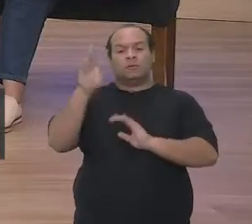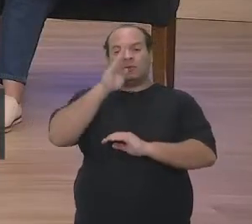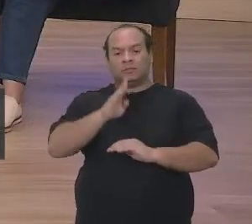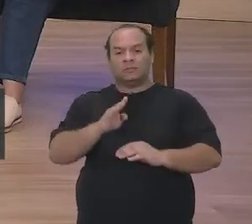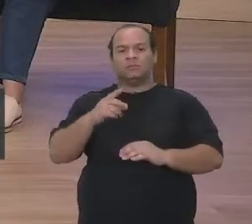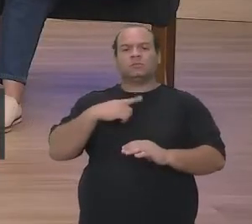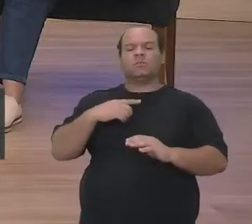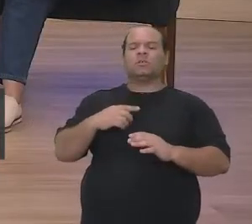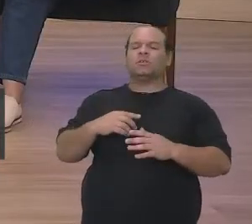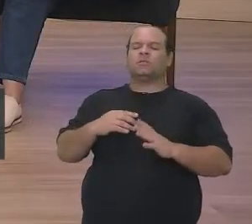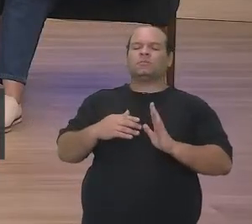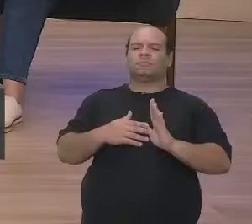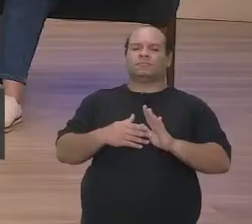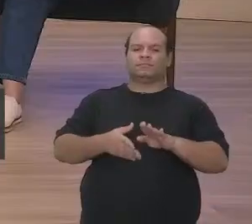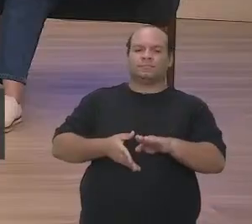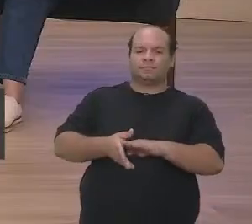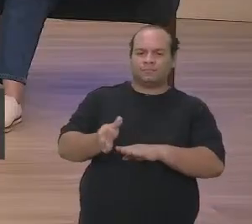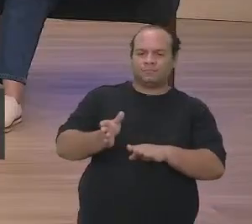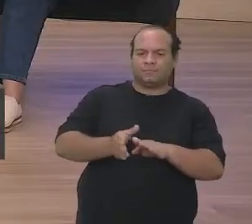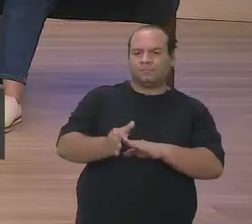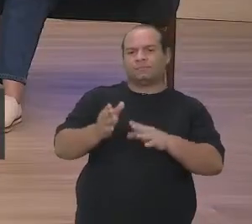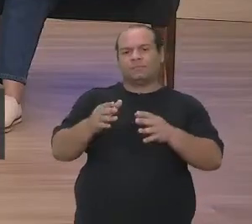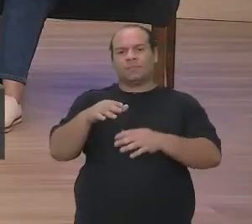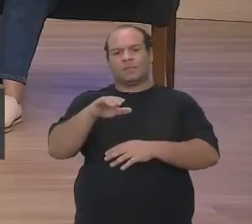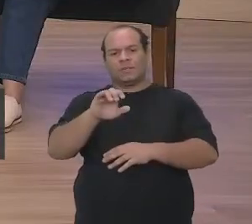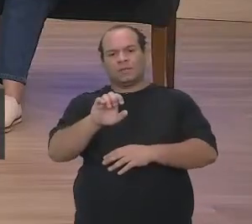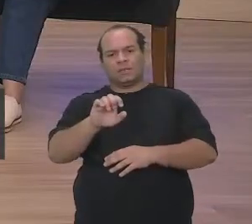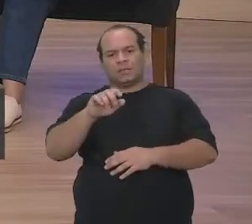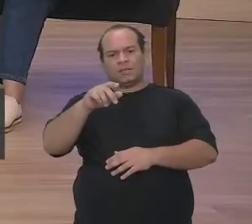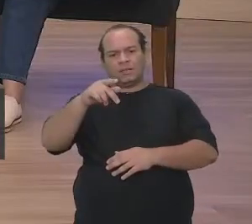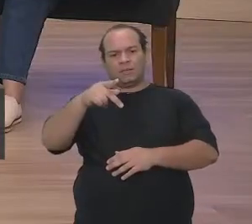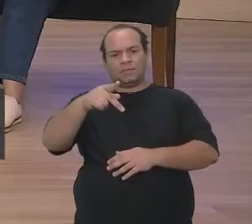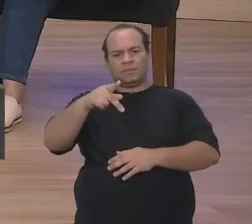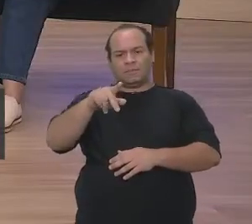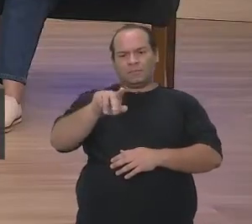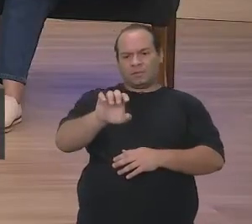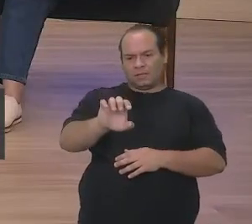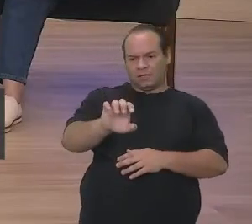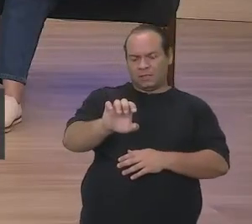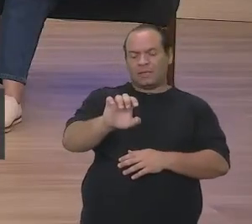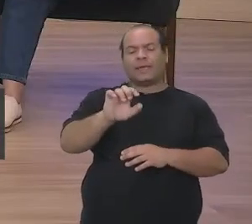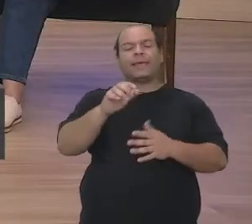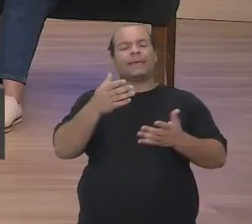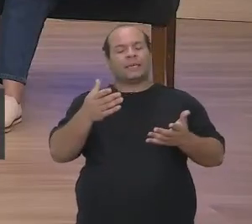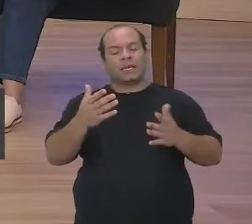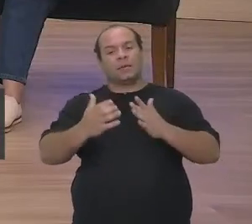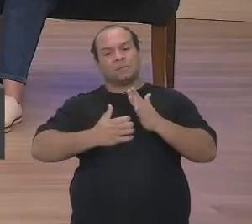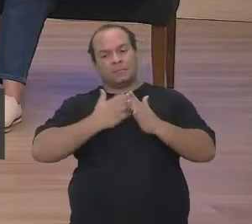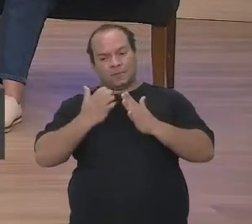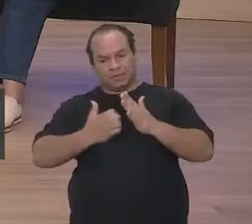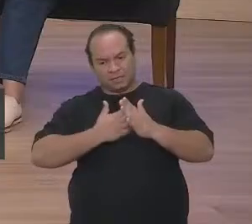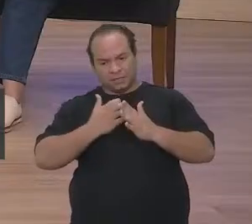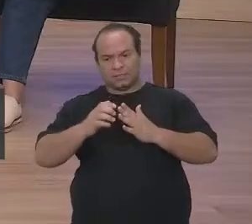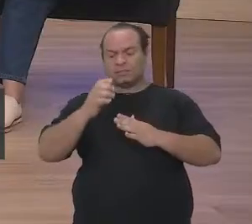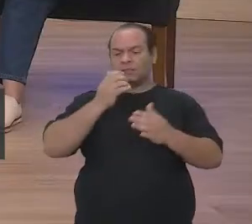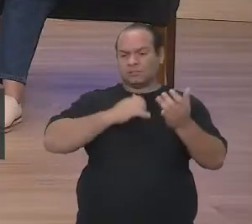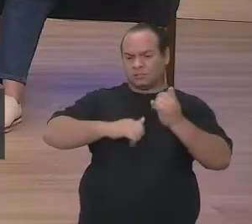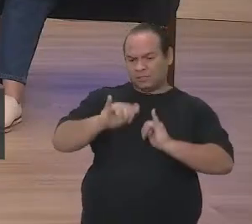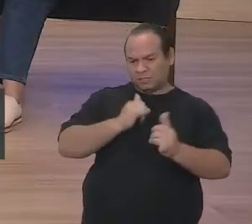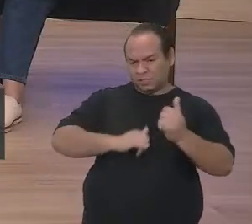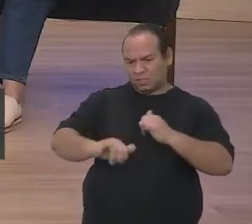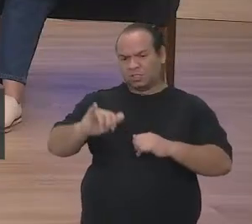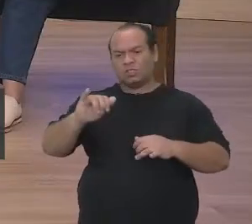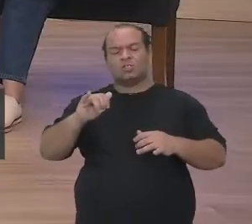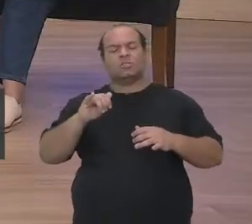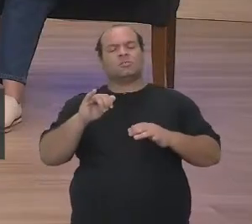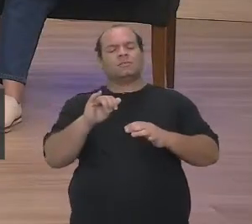estar recomendando o EPE, que é a Empresa de Pesquisa Energética. É a fonte mais confiável que vocês